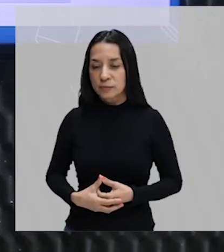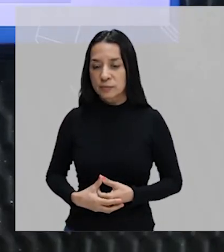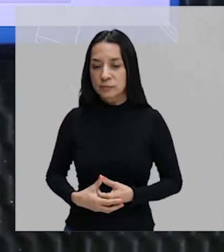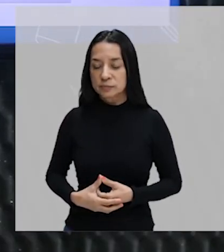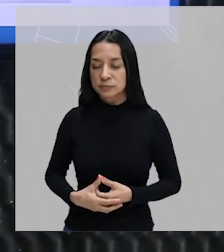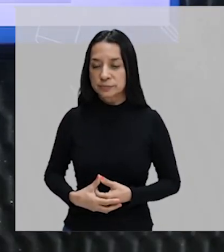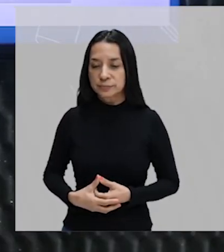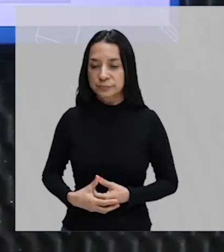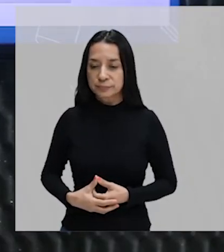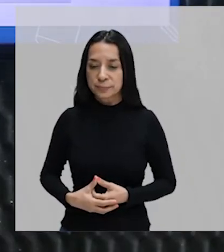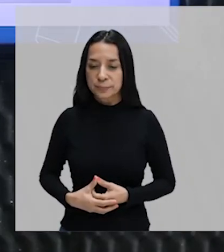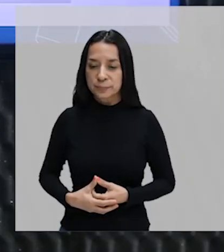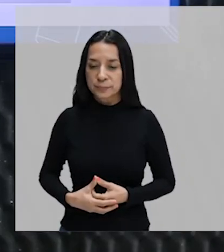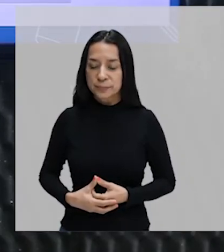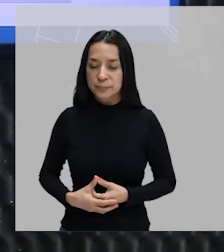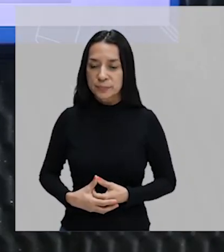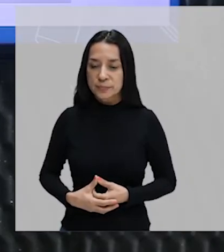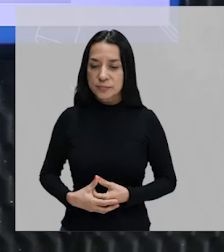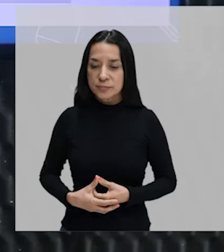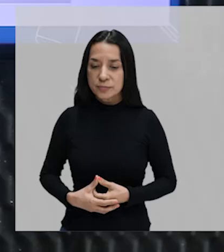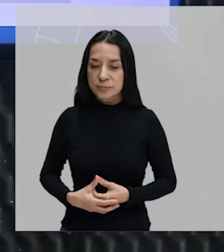Eslovaco e eslovaca.